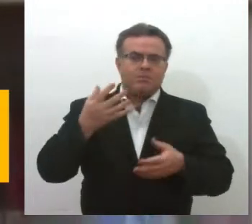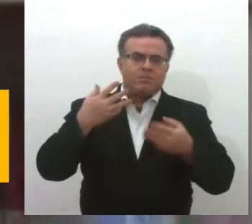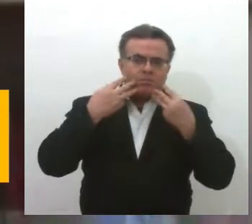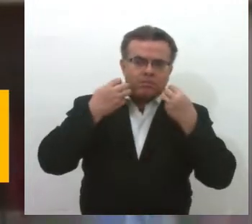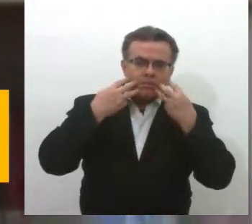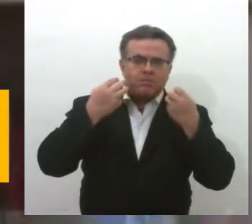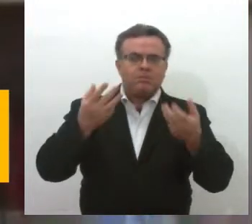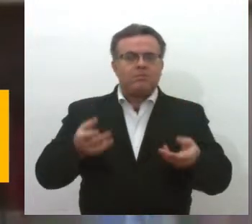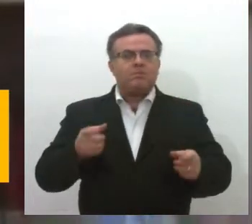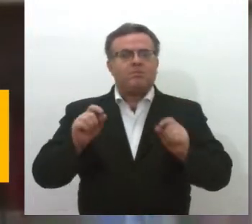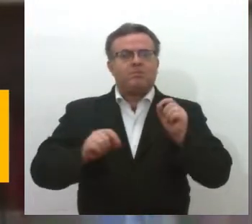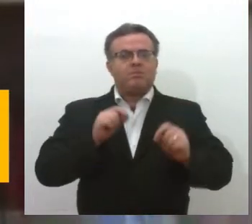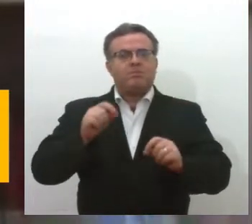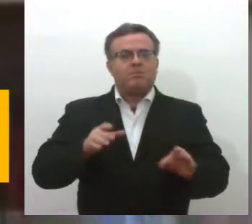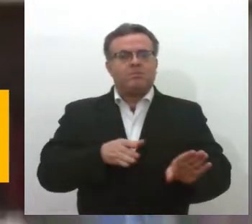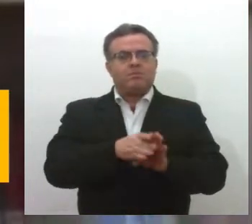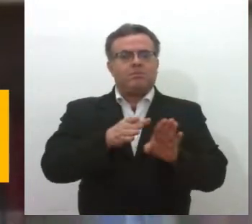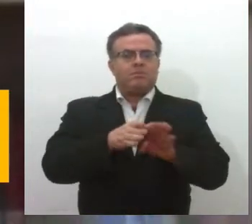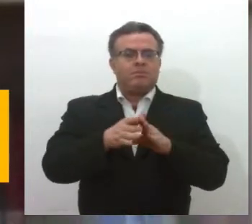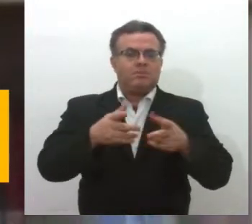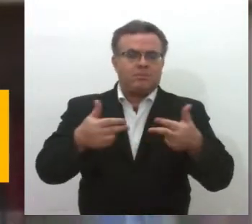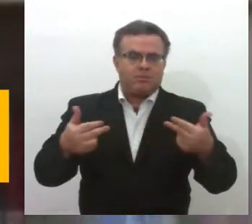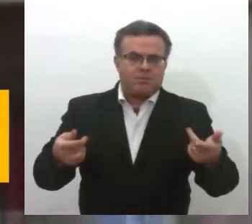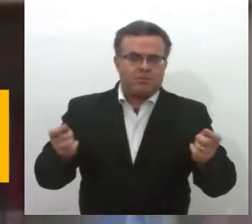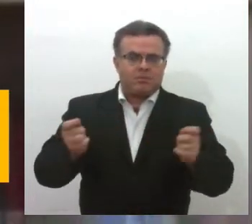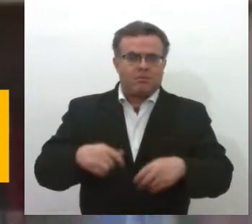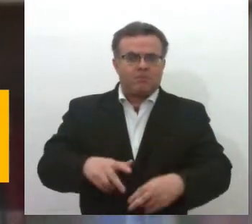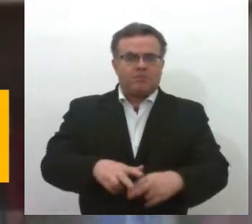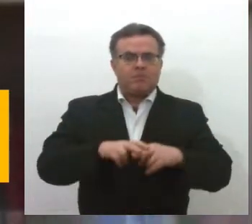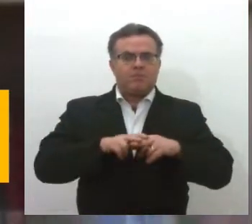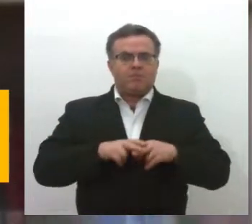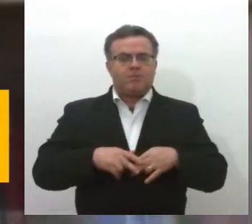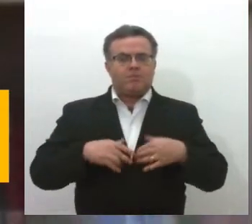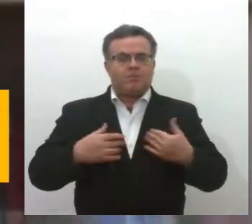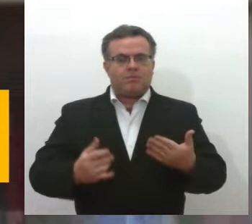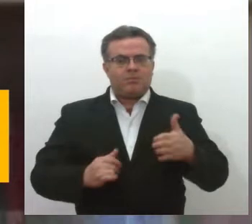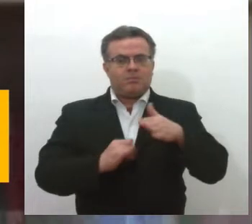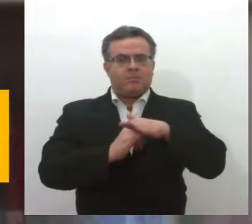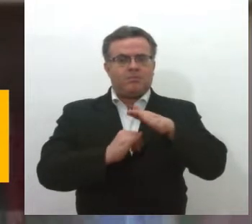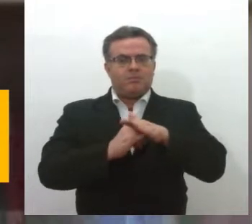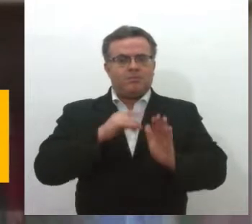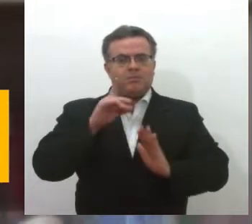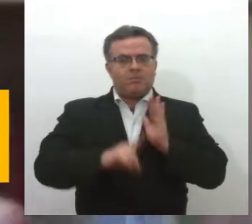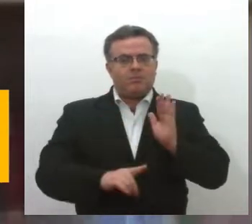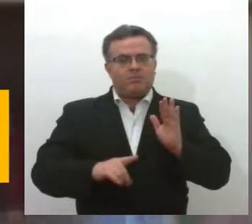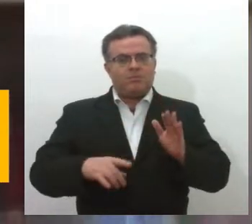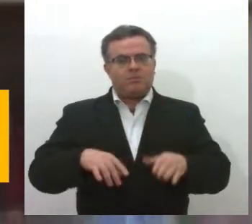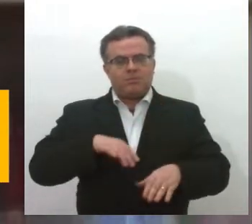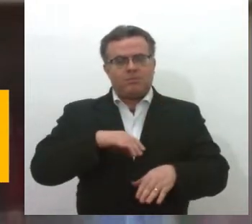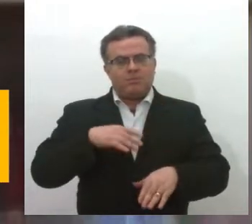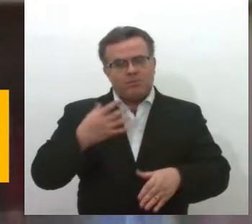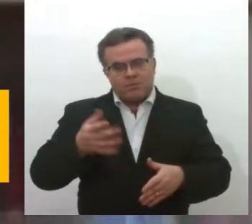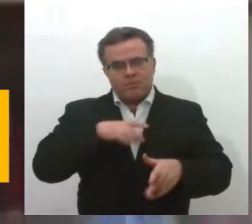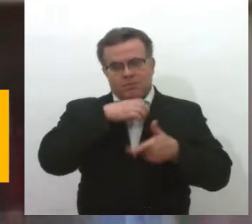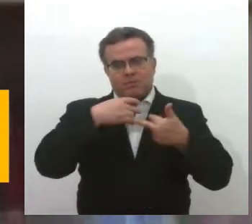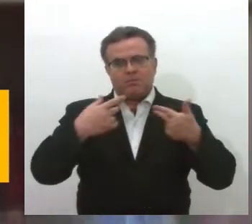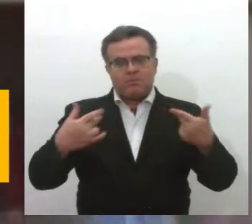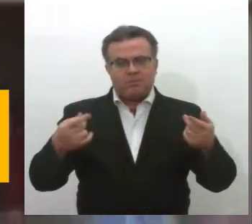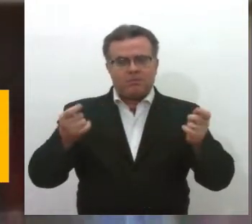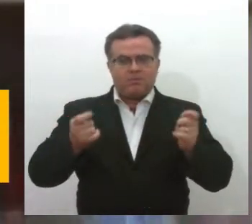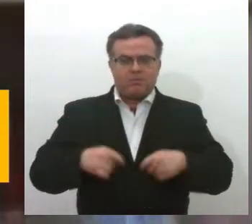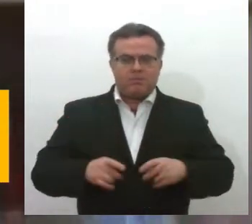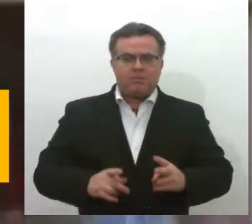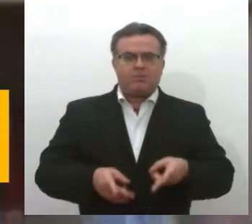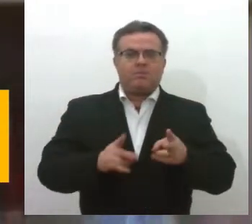a conscientização sobre o tema. Então, pensando nisso, o Instituto Sergipano de Direito Animal está firmando parceria com diversas instituições